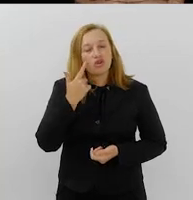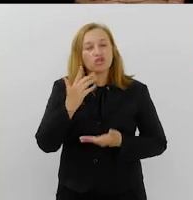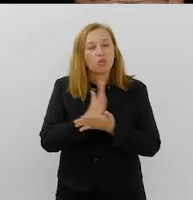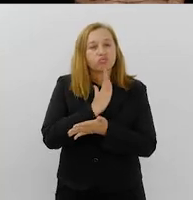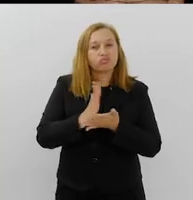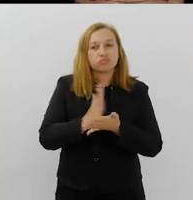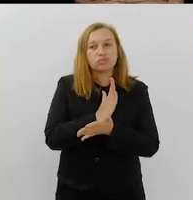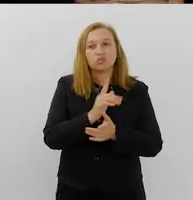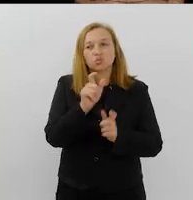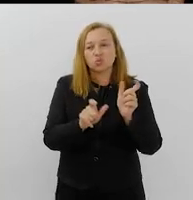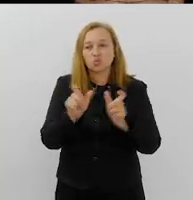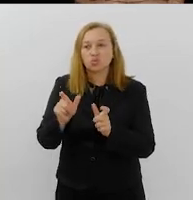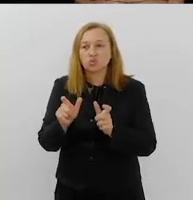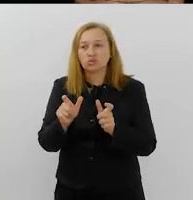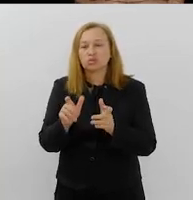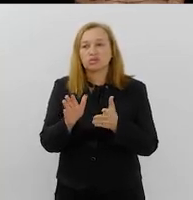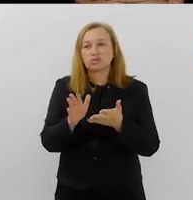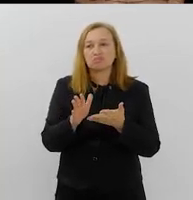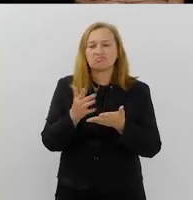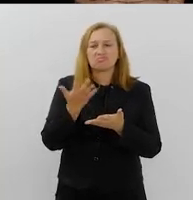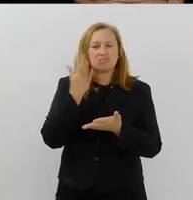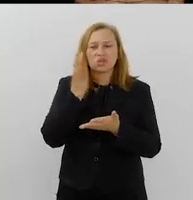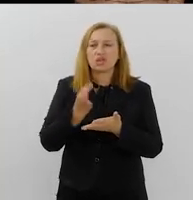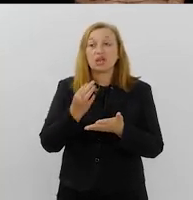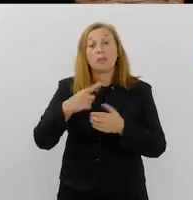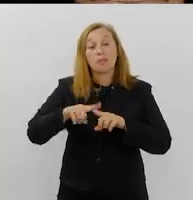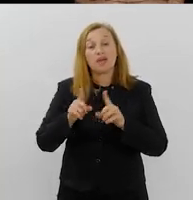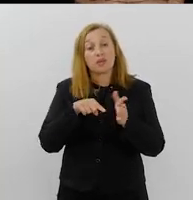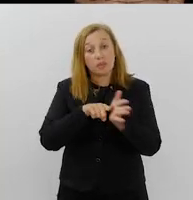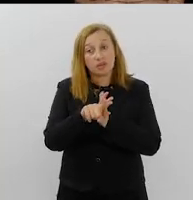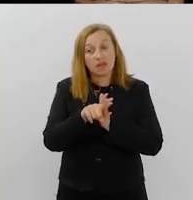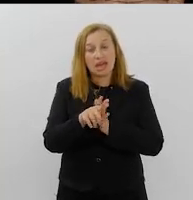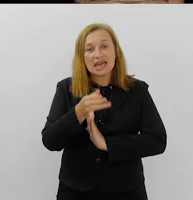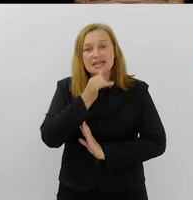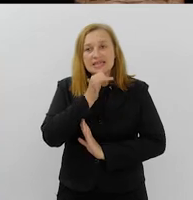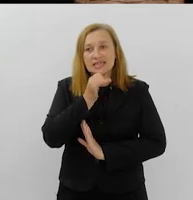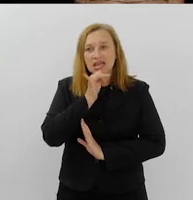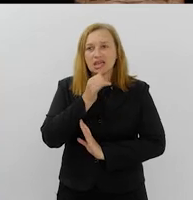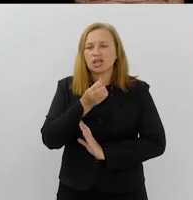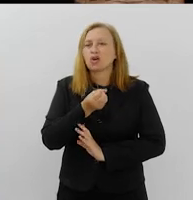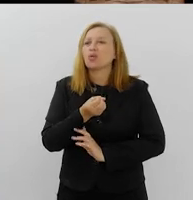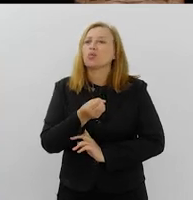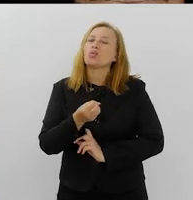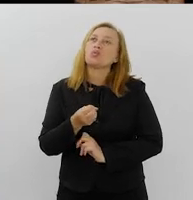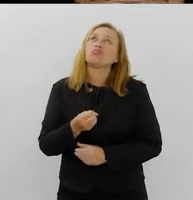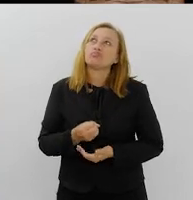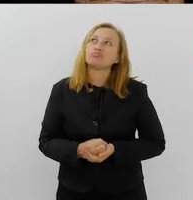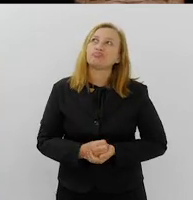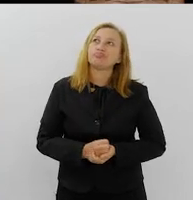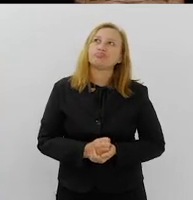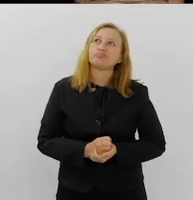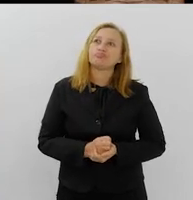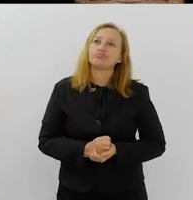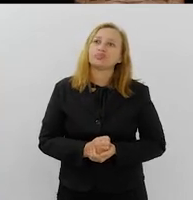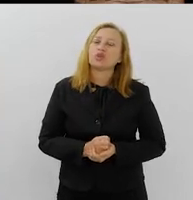Eu vejo algumas coisas que eu não entendo, então vou te perguntar. Por exemplo, Quando se